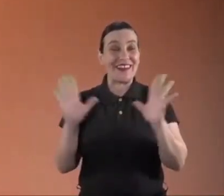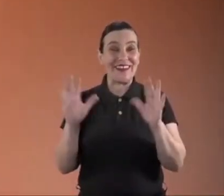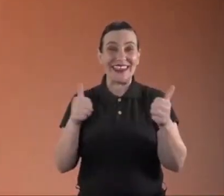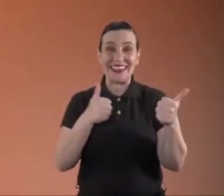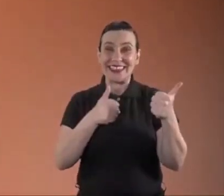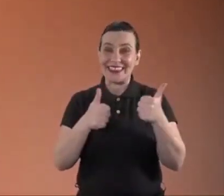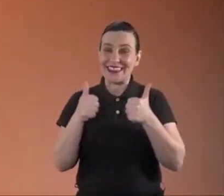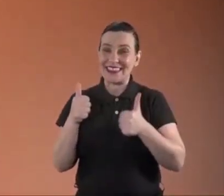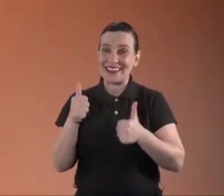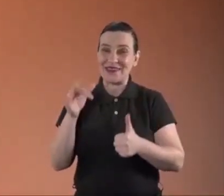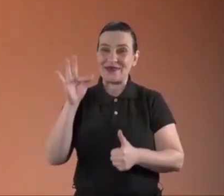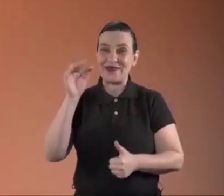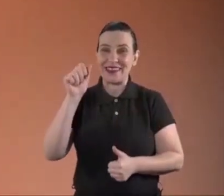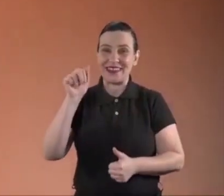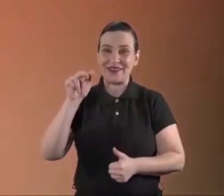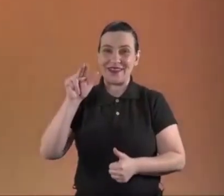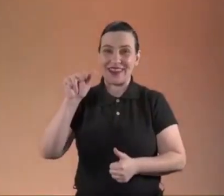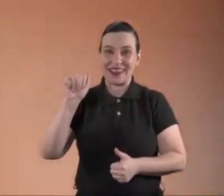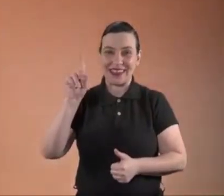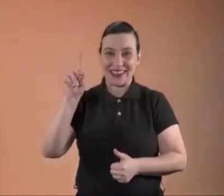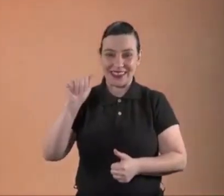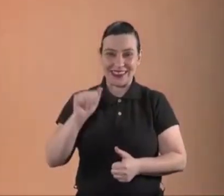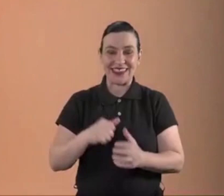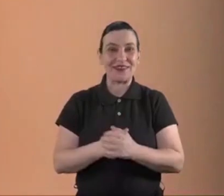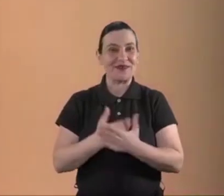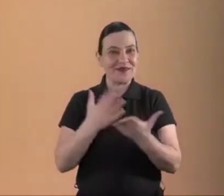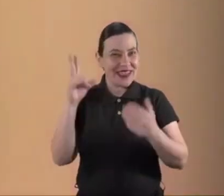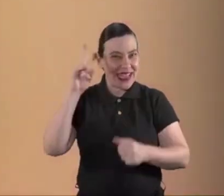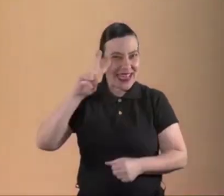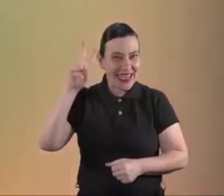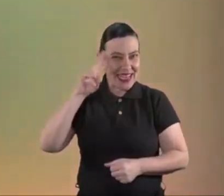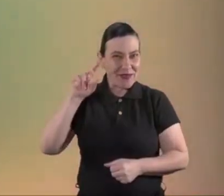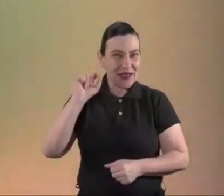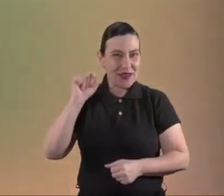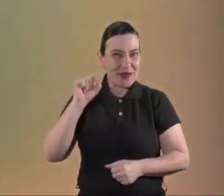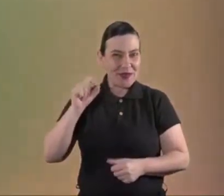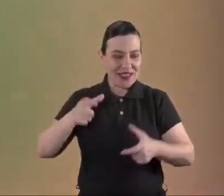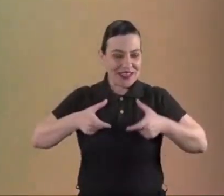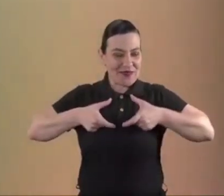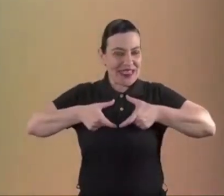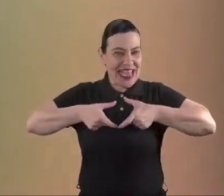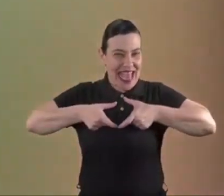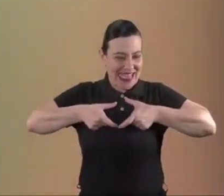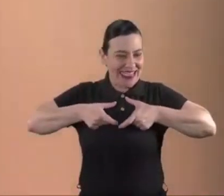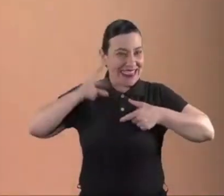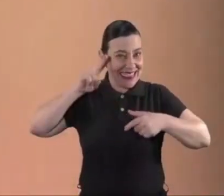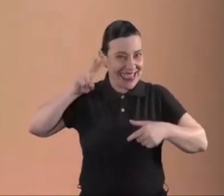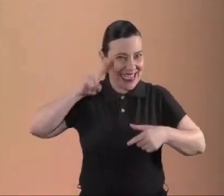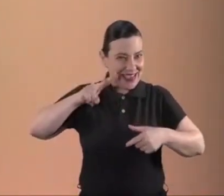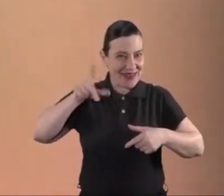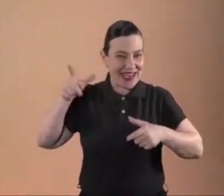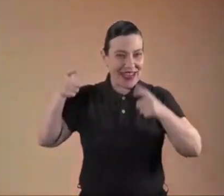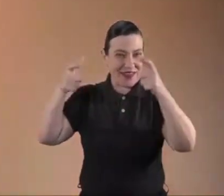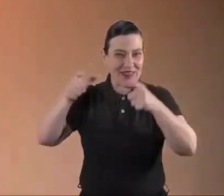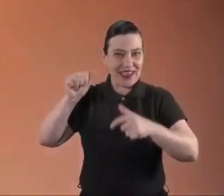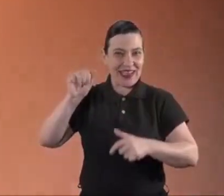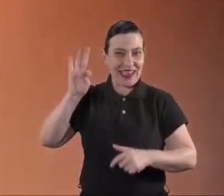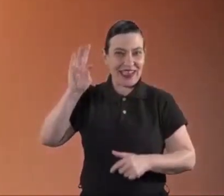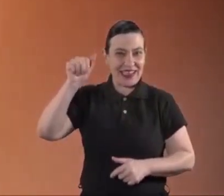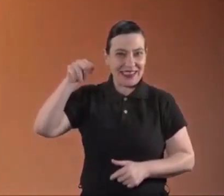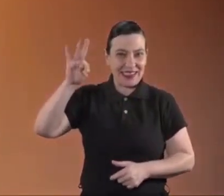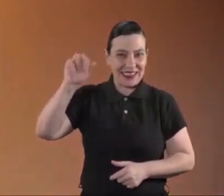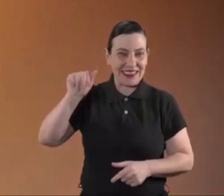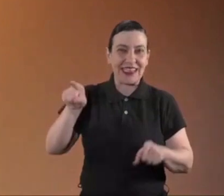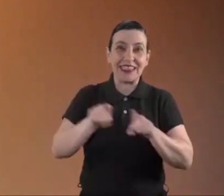tudo bem? Fernanda Venturini falando. Vocês lembram dessa medalha em Atlanta? E